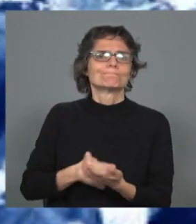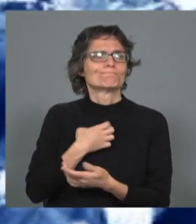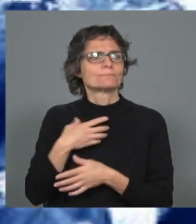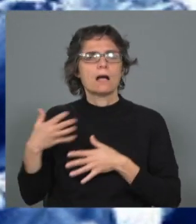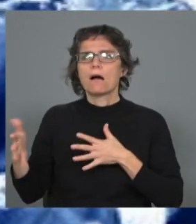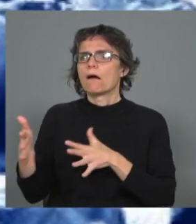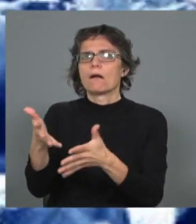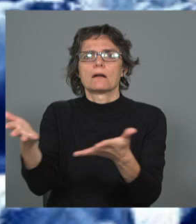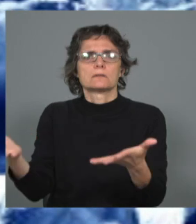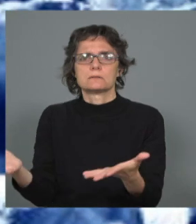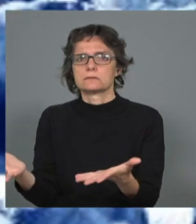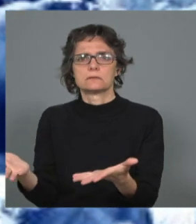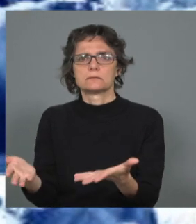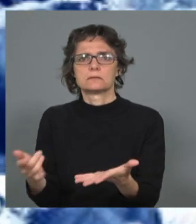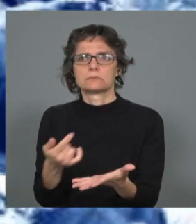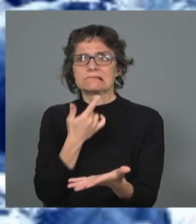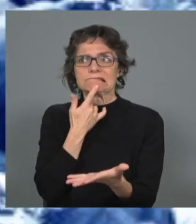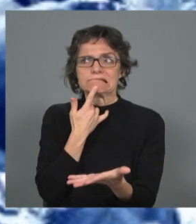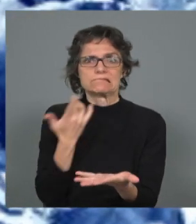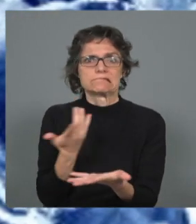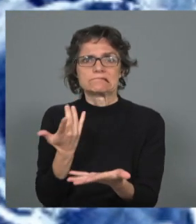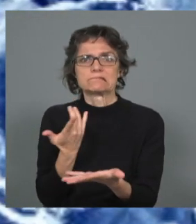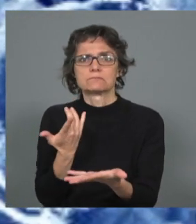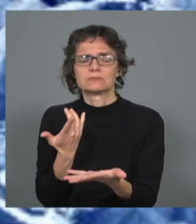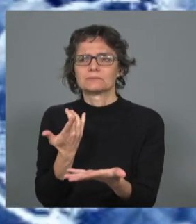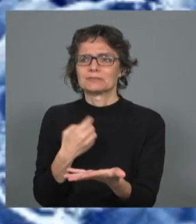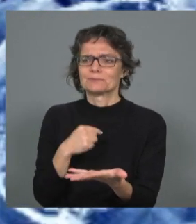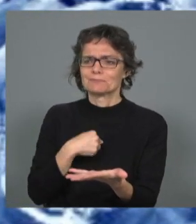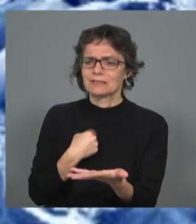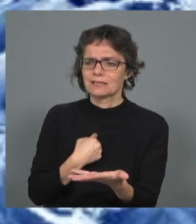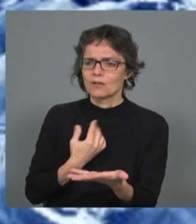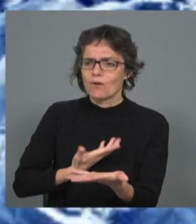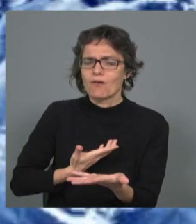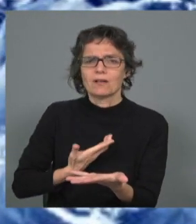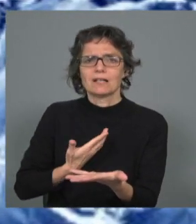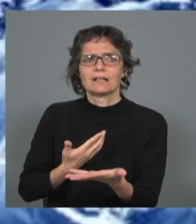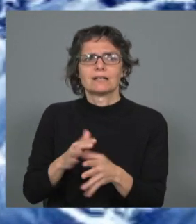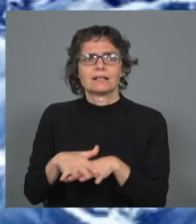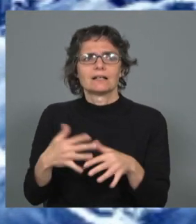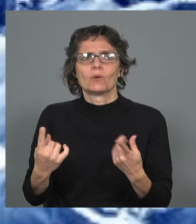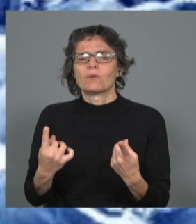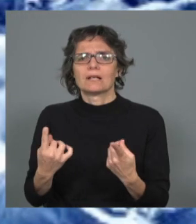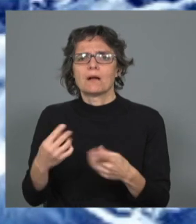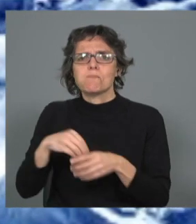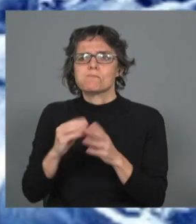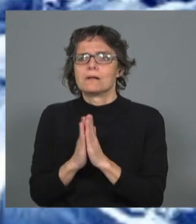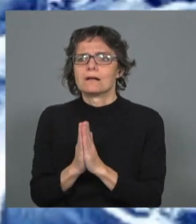perdida, sem perceber qual é que poderia ser a minha posição na igreja. E passei,